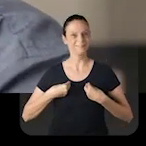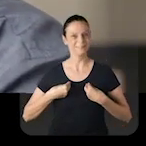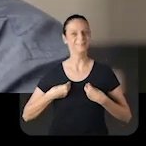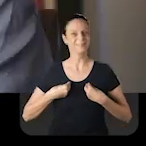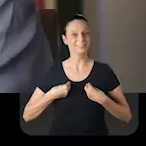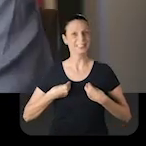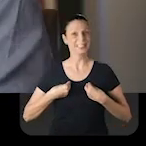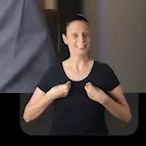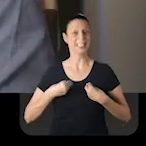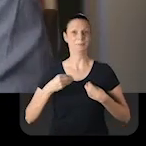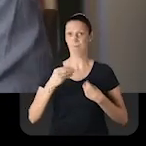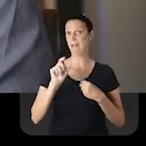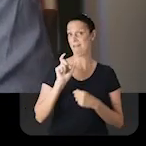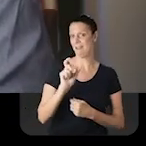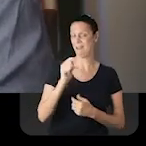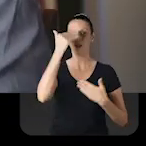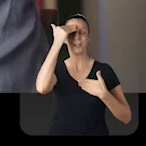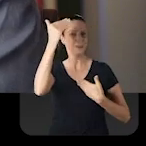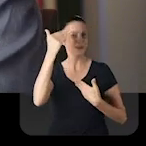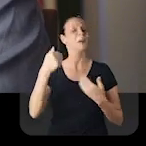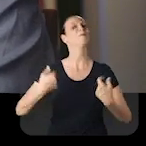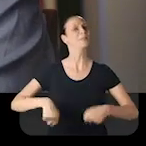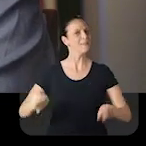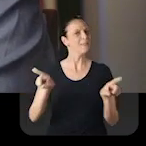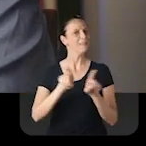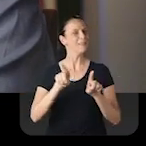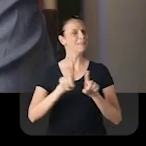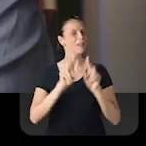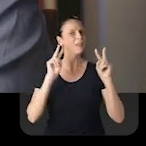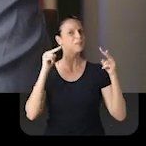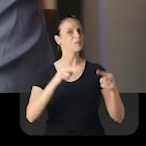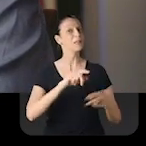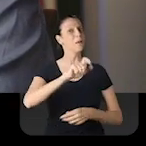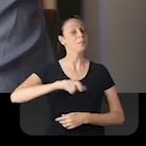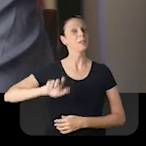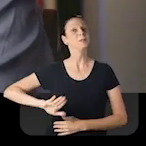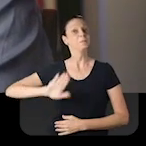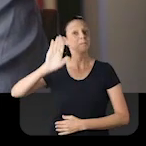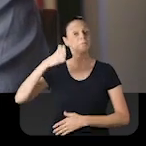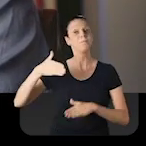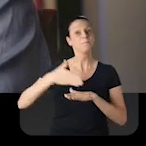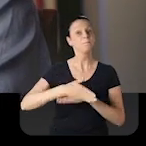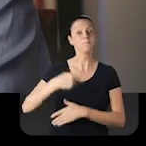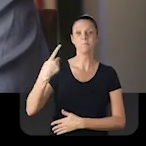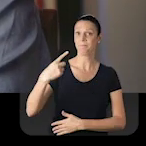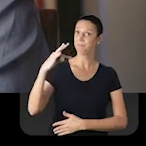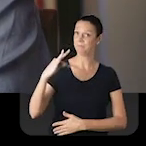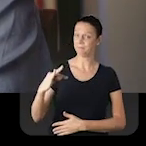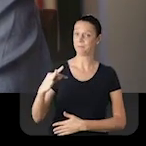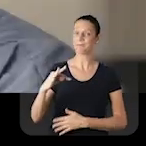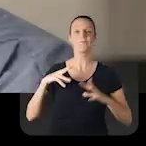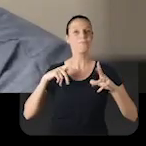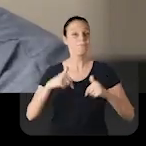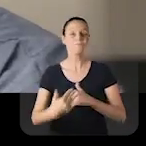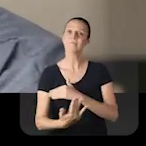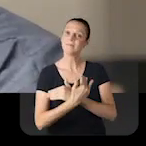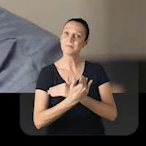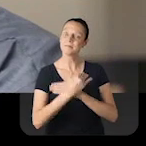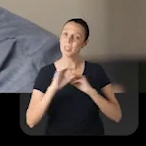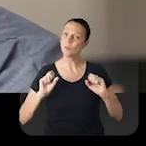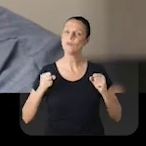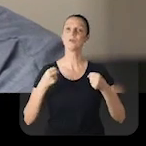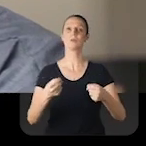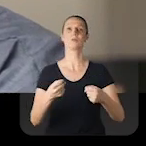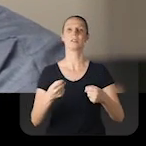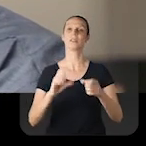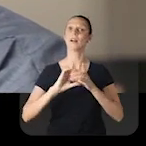nos dando. E por falar em gratidão, precisamos também reconhecer os candidatos que participaram do primeiro turno. Todos